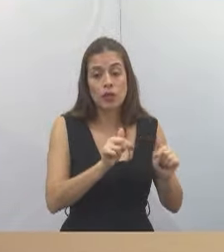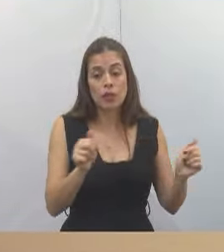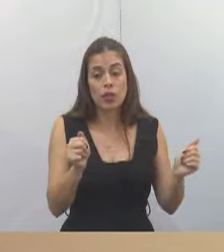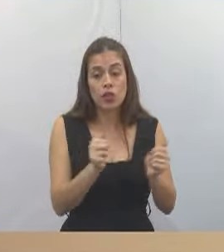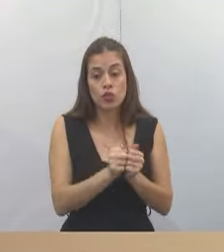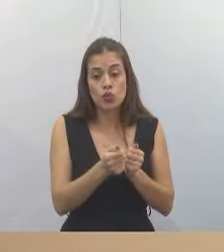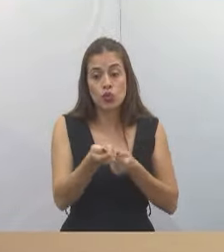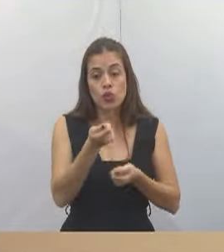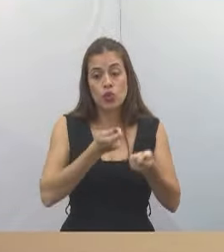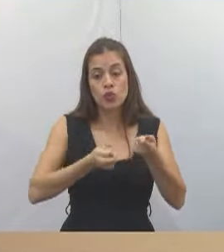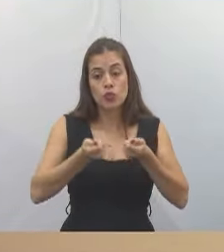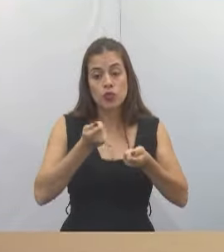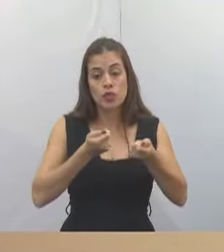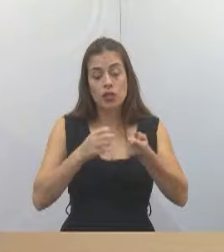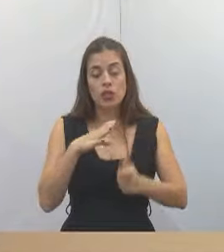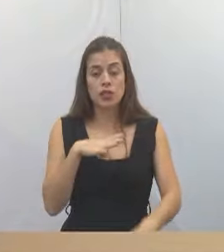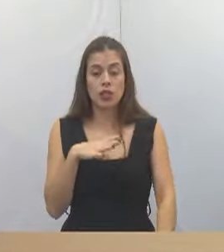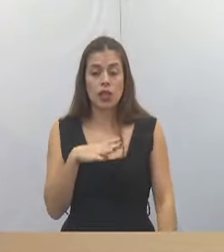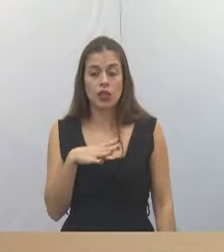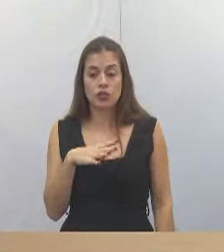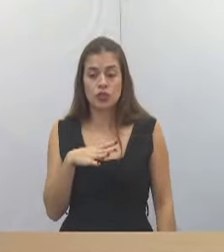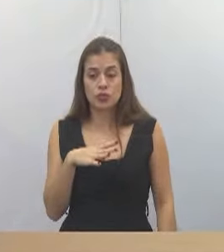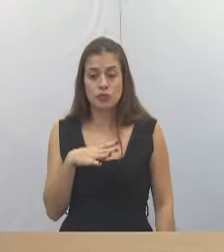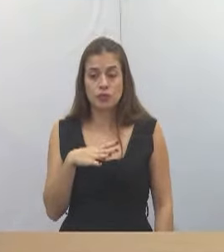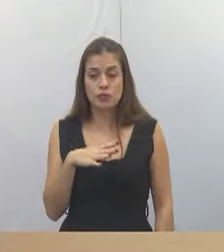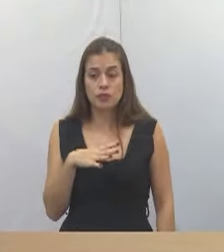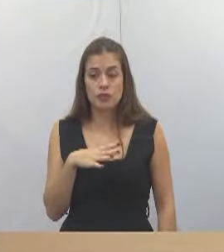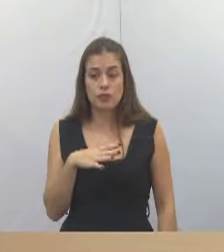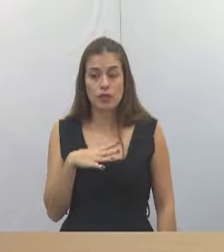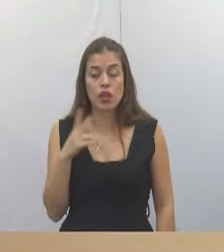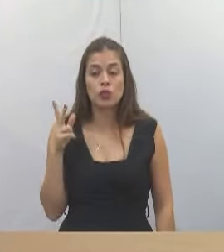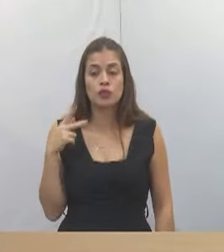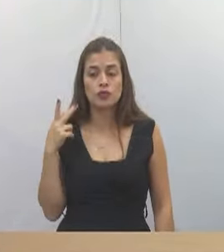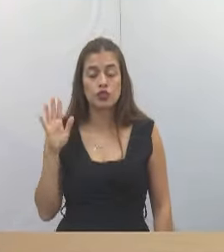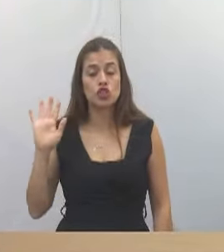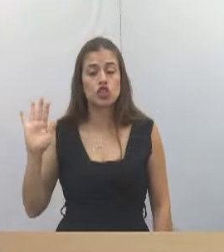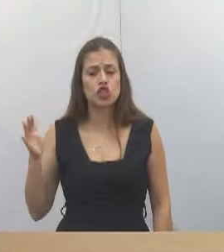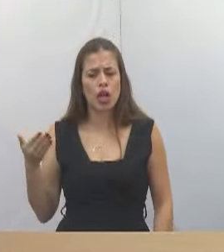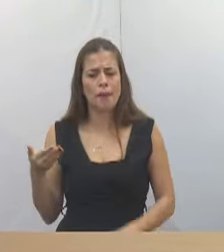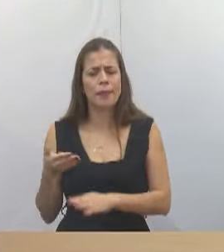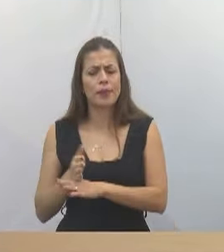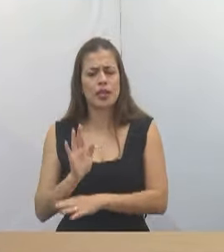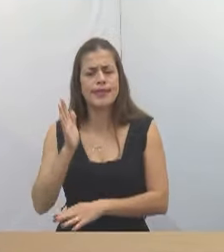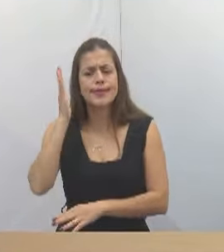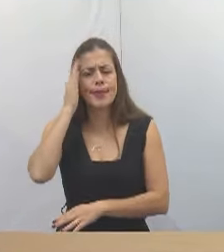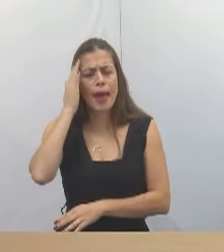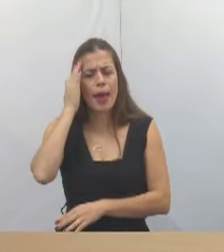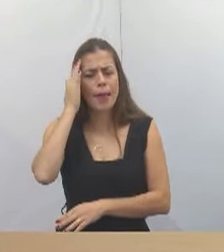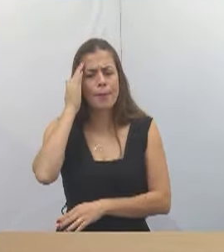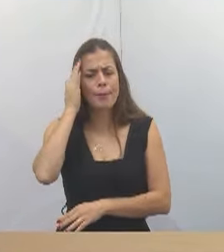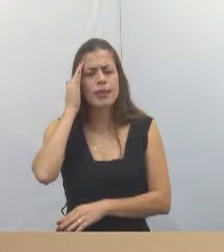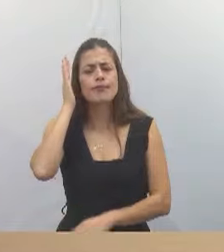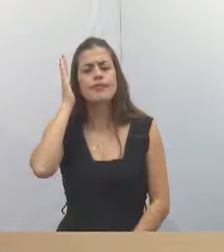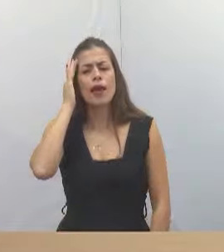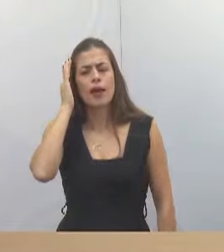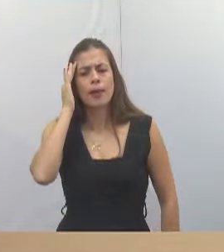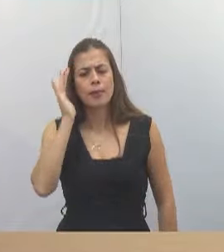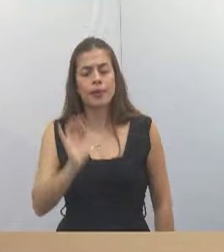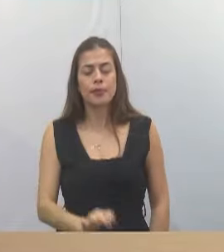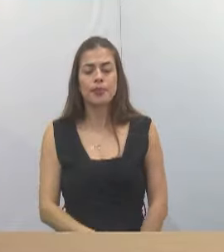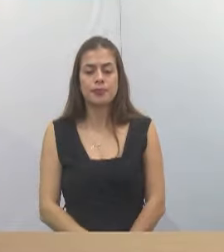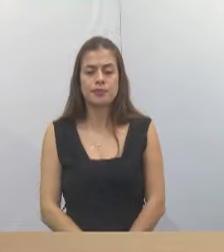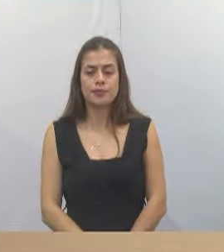junto administrando uma cidade. Como alguns vereadores dessa casa já esteve lá e sabe do que eu estou falando.